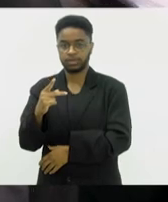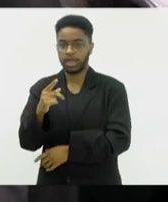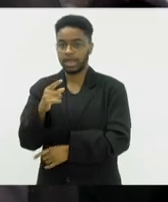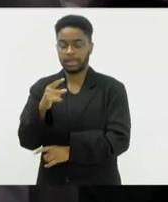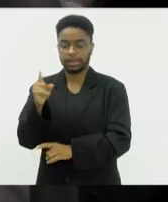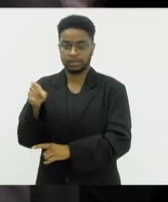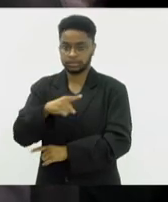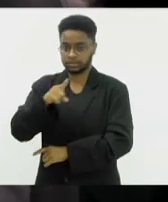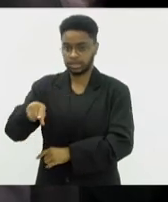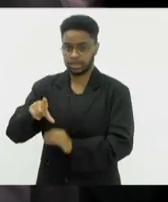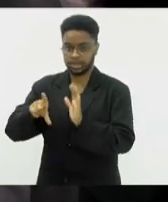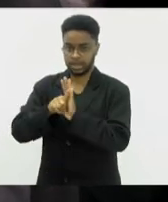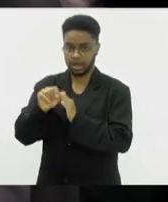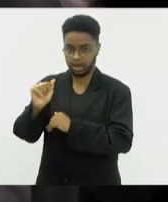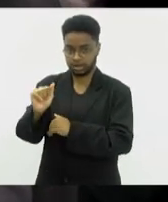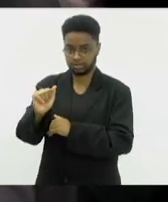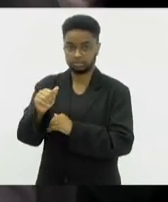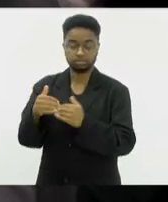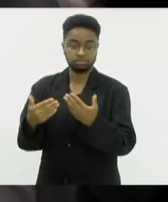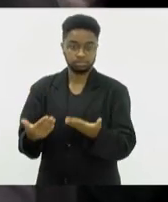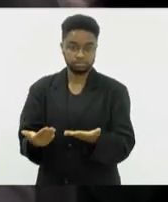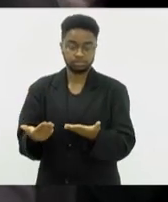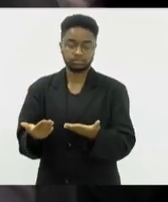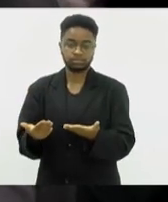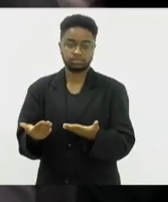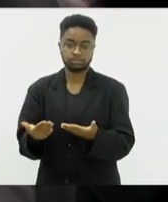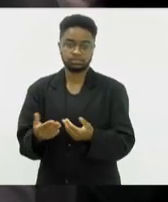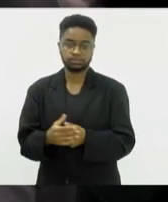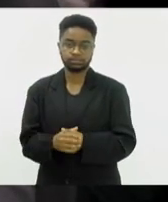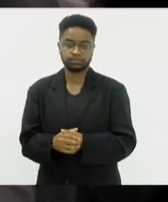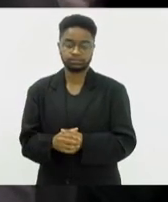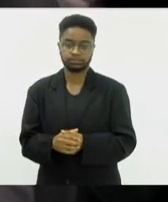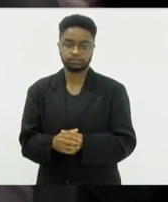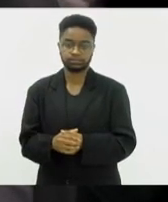a Lei A. Então,